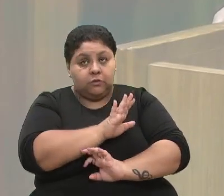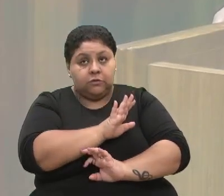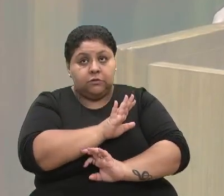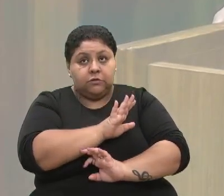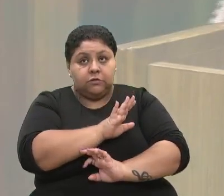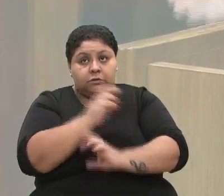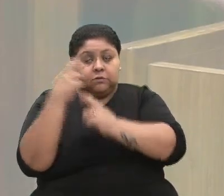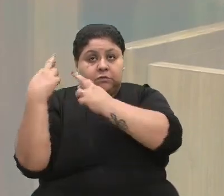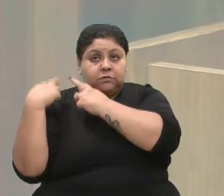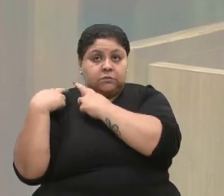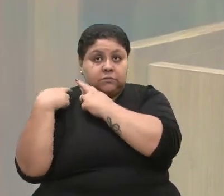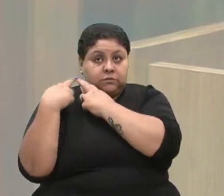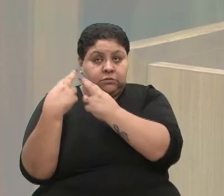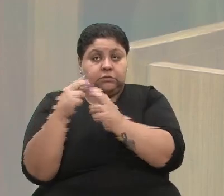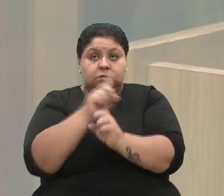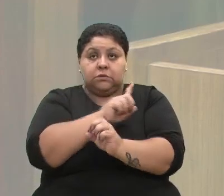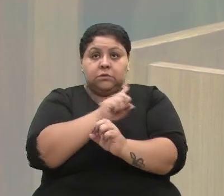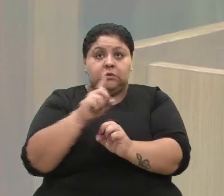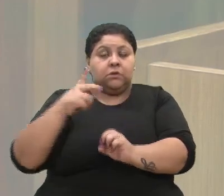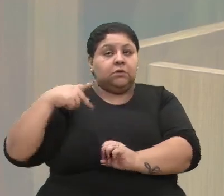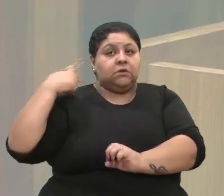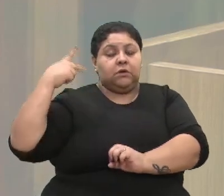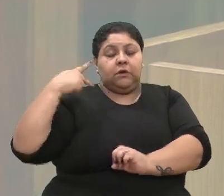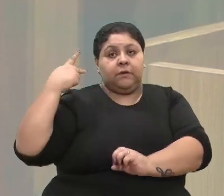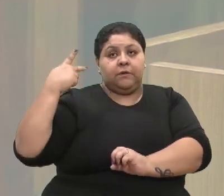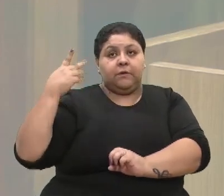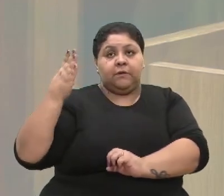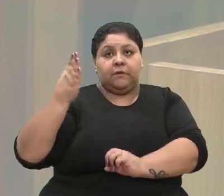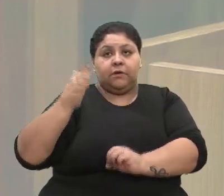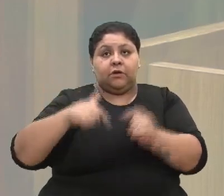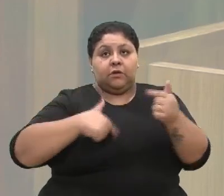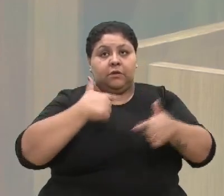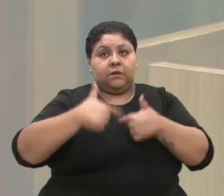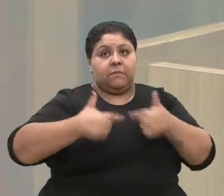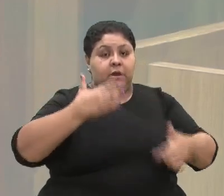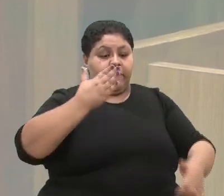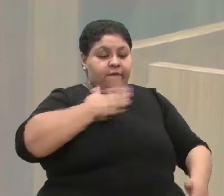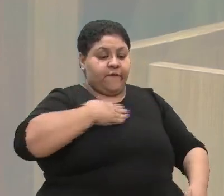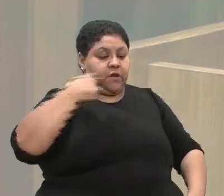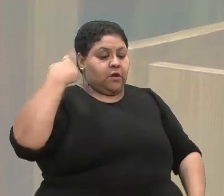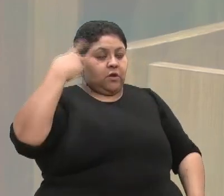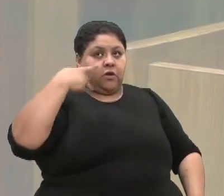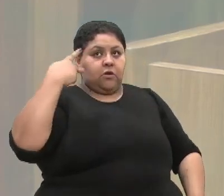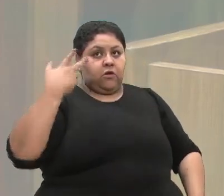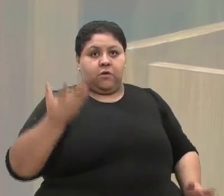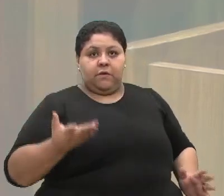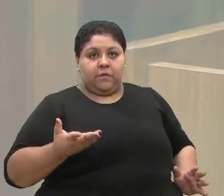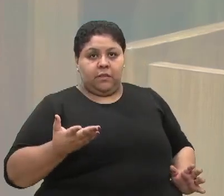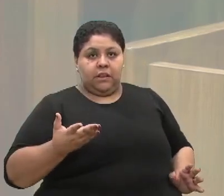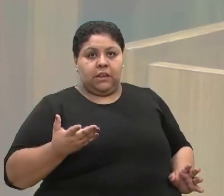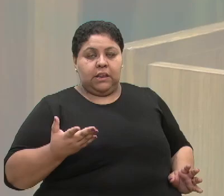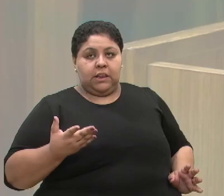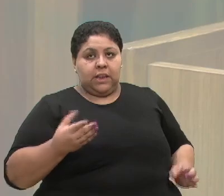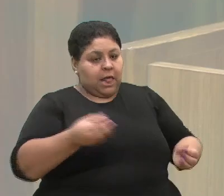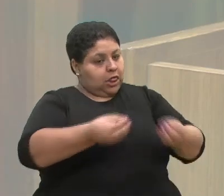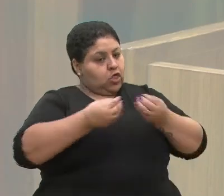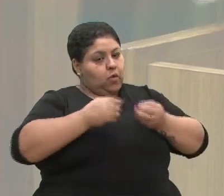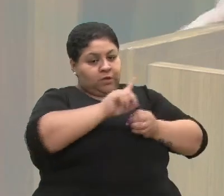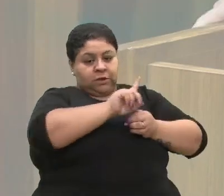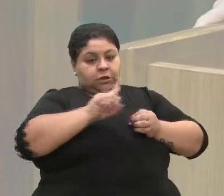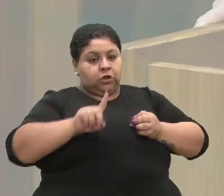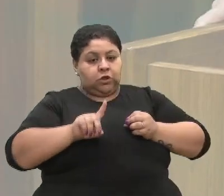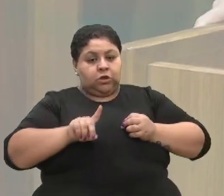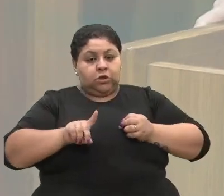o responsável, não é para a vereadora, não é serviço da vereadora. Não podia vir para a vereadora a doação. Era